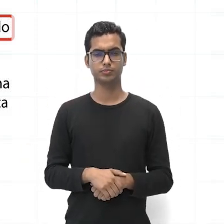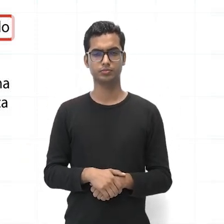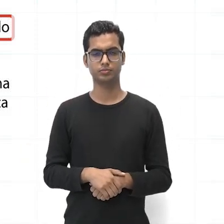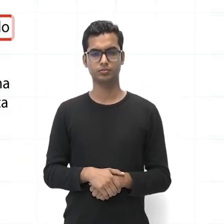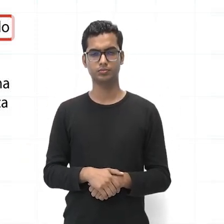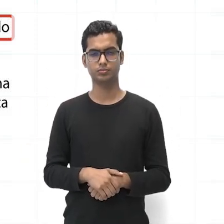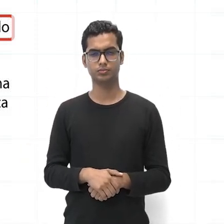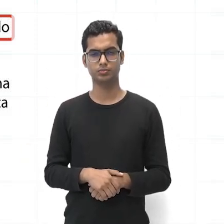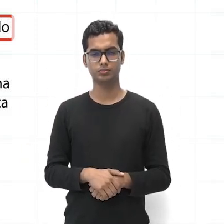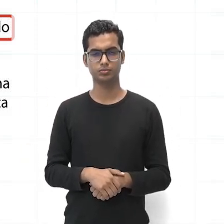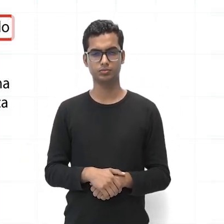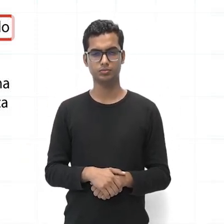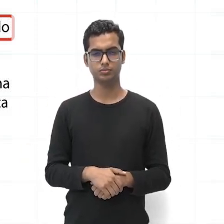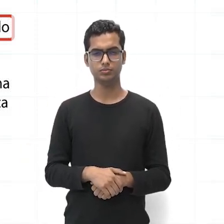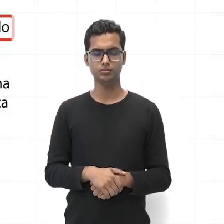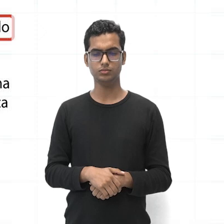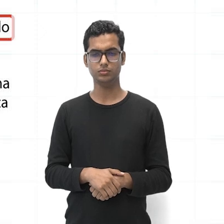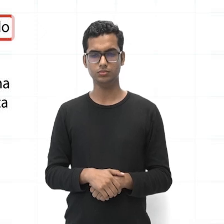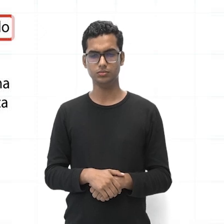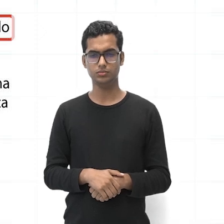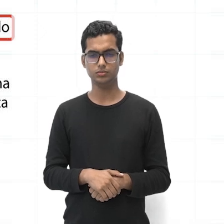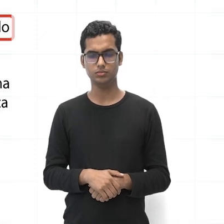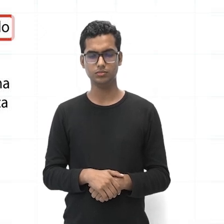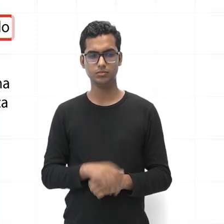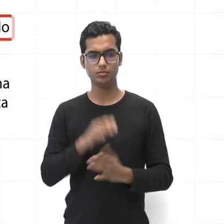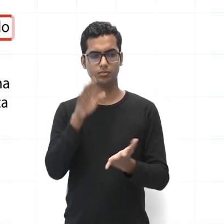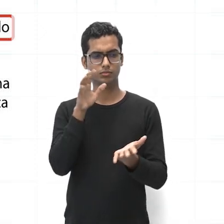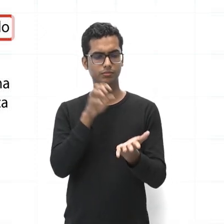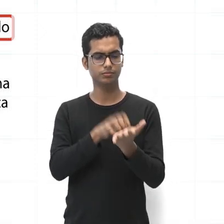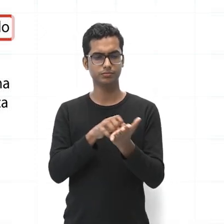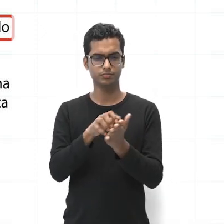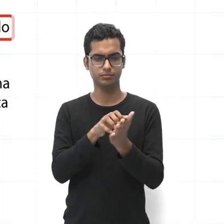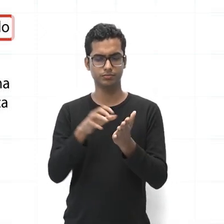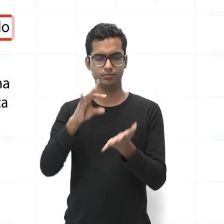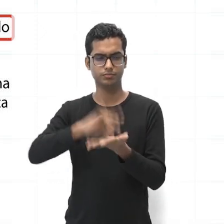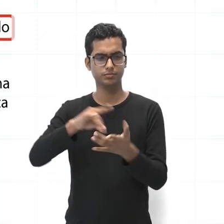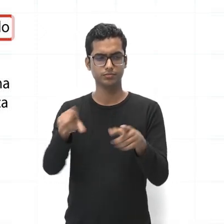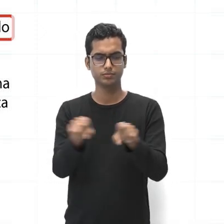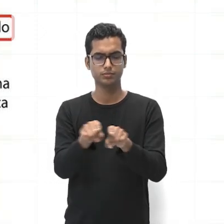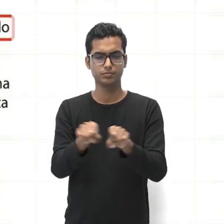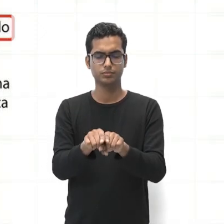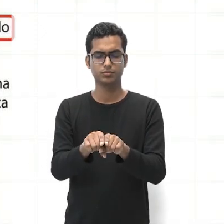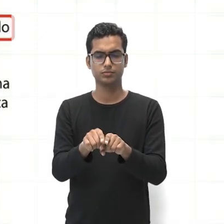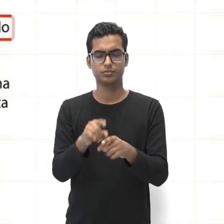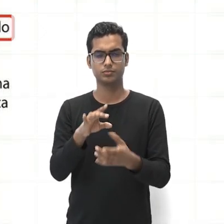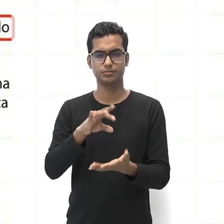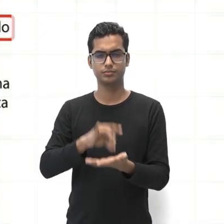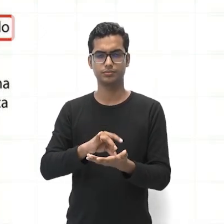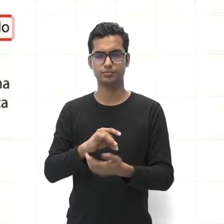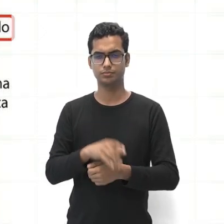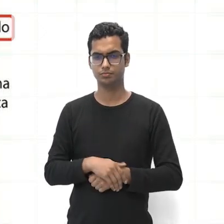Observem aí que dentro de todas as que estão